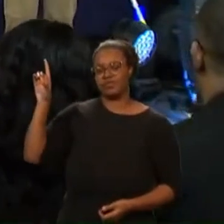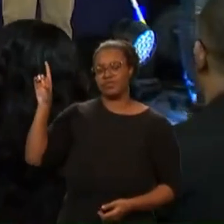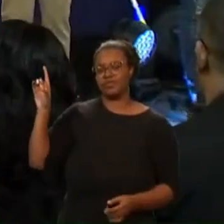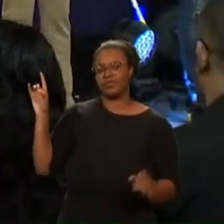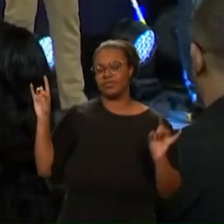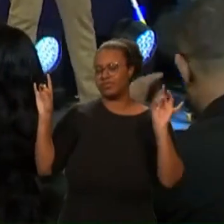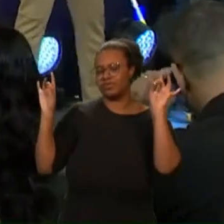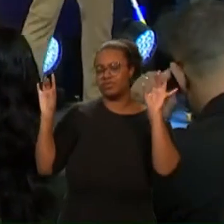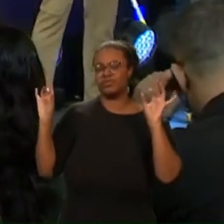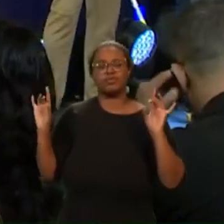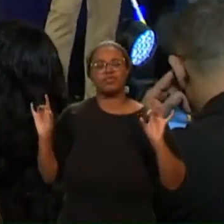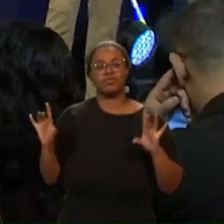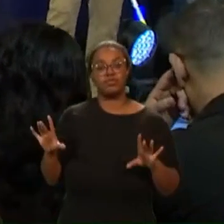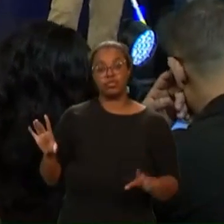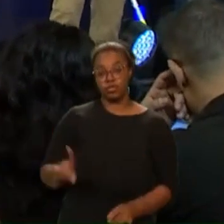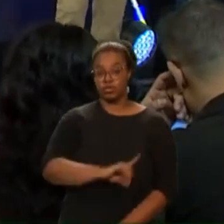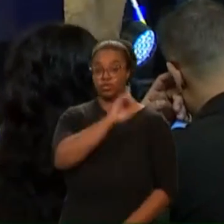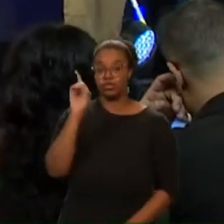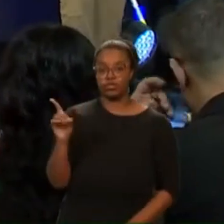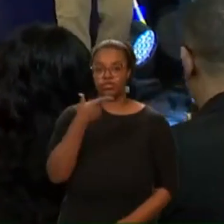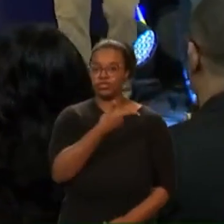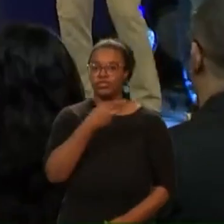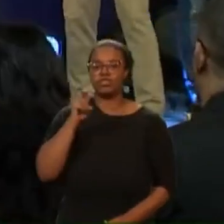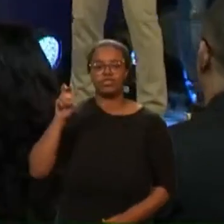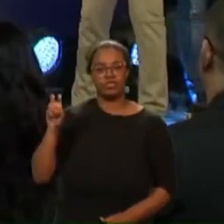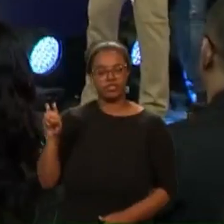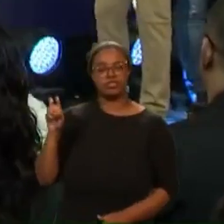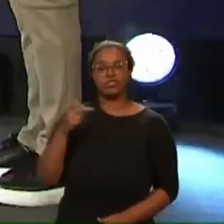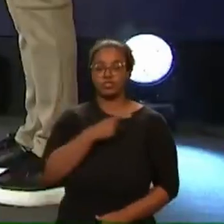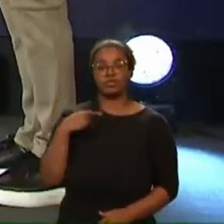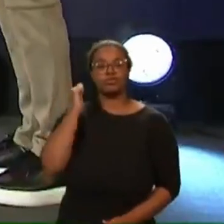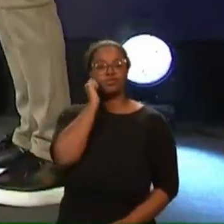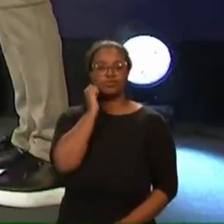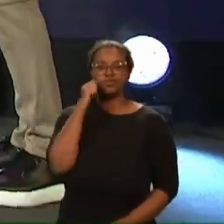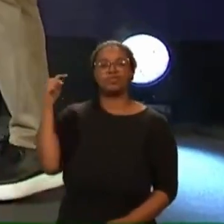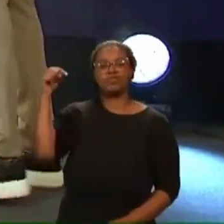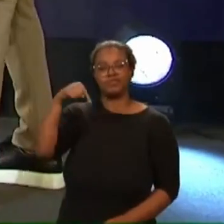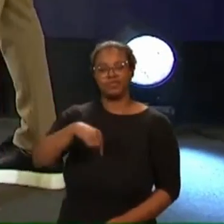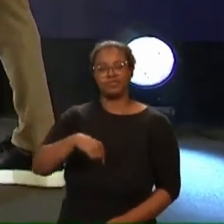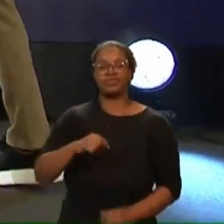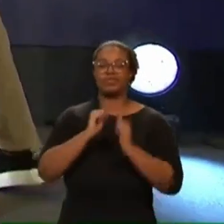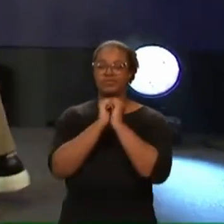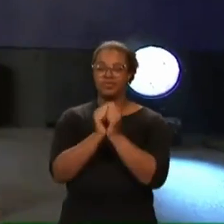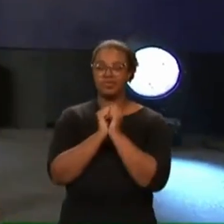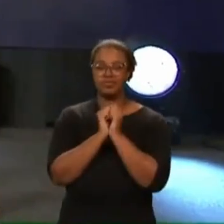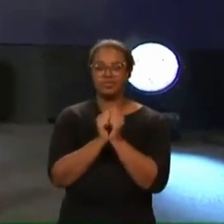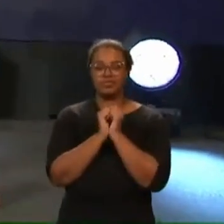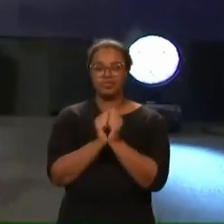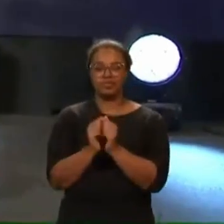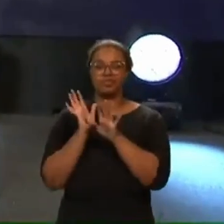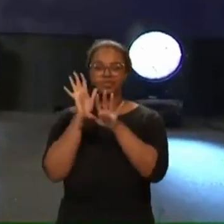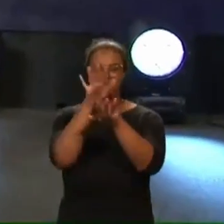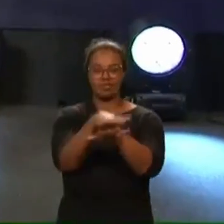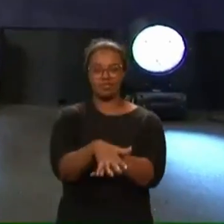que nesse dia 25 nosso pastor André estaria aqui e juntos nós ordenamos ao Ministério o